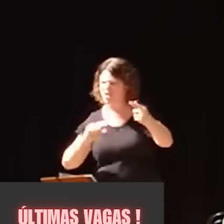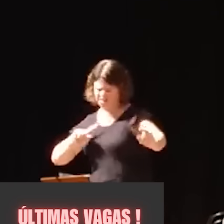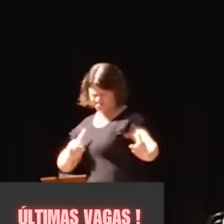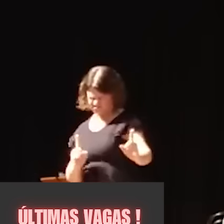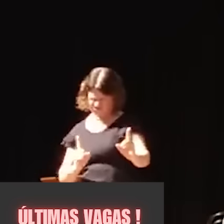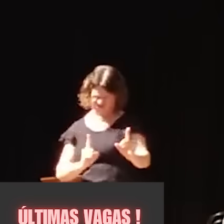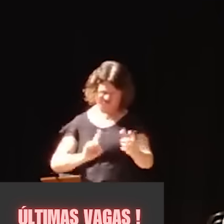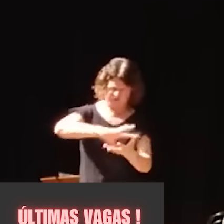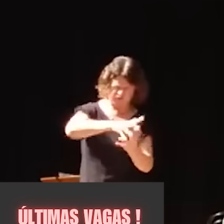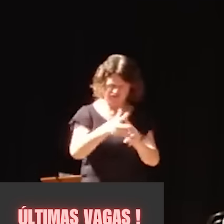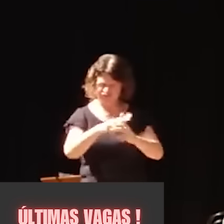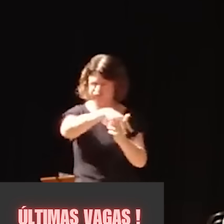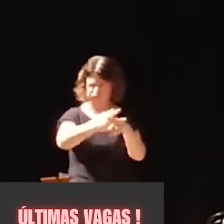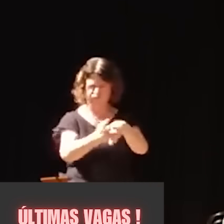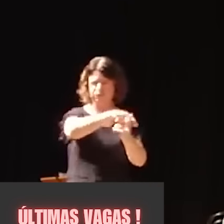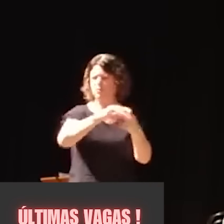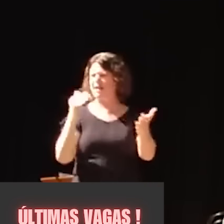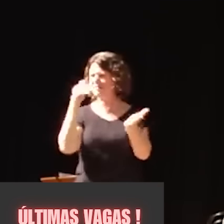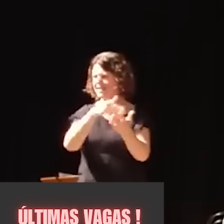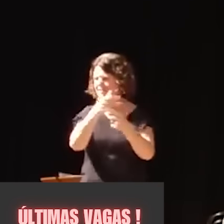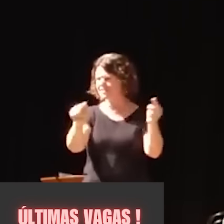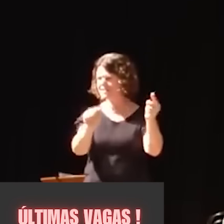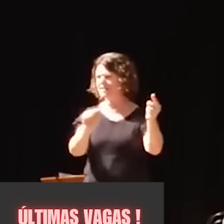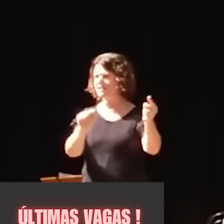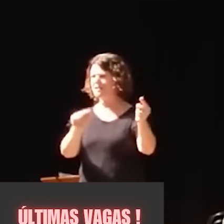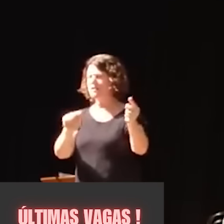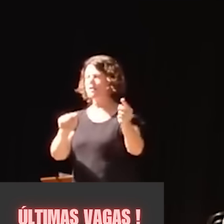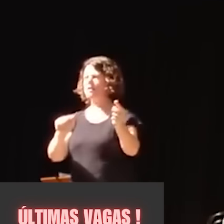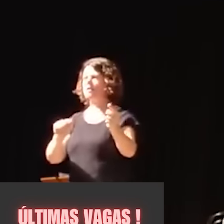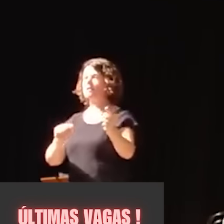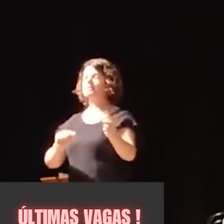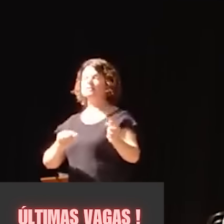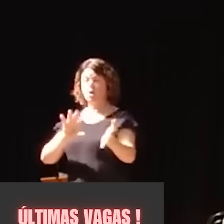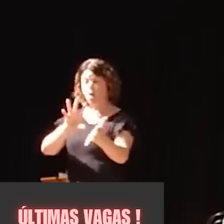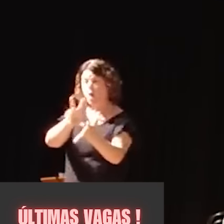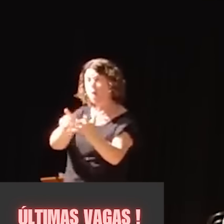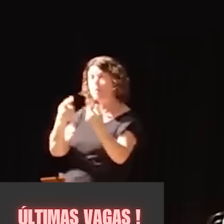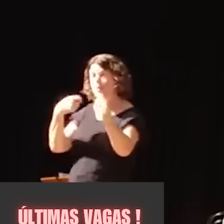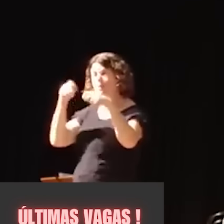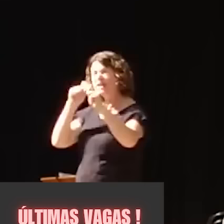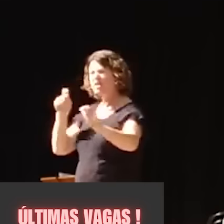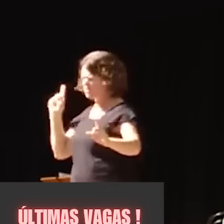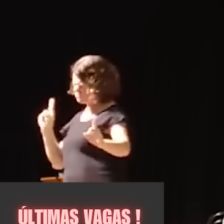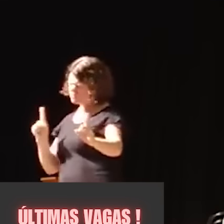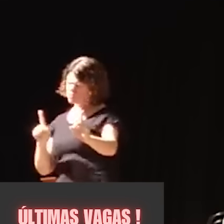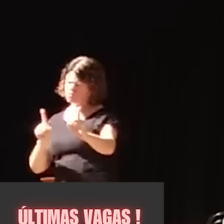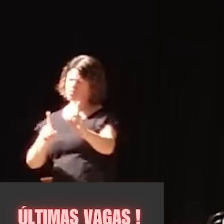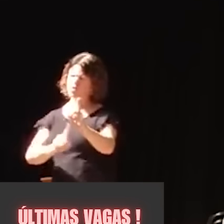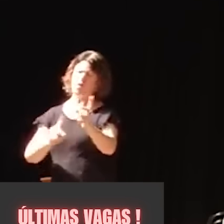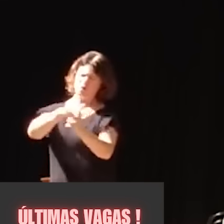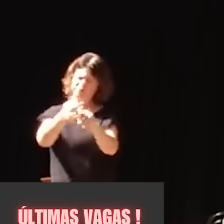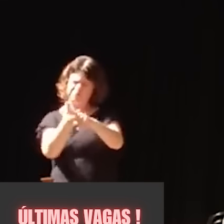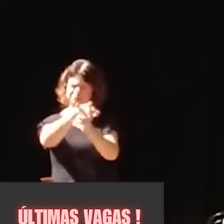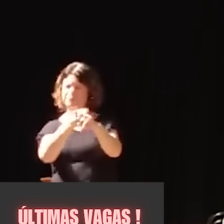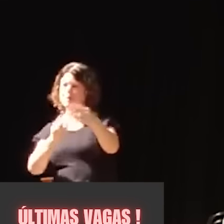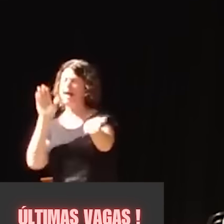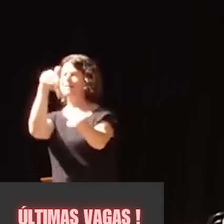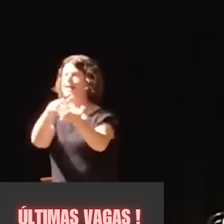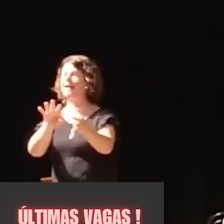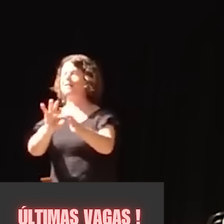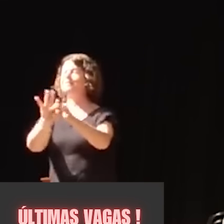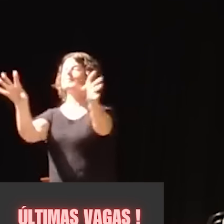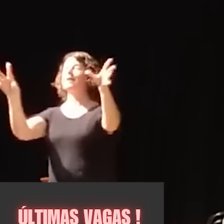rebanho eu vou atrás dele atinjo com golpes e liberto e